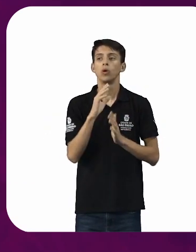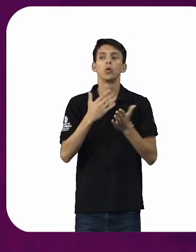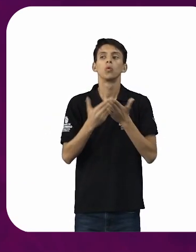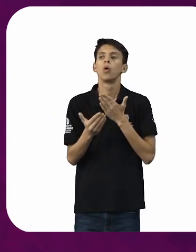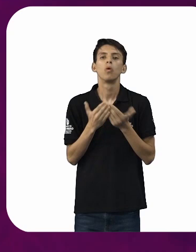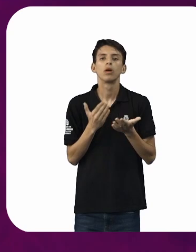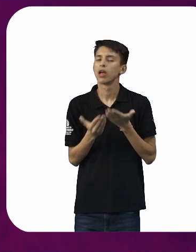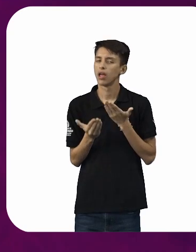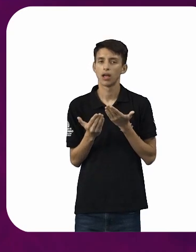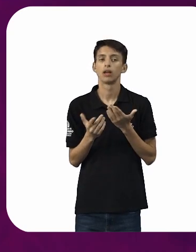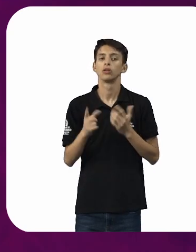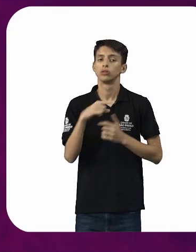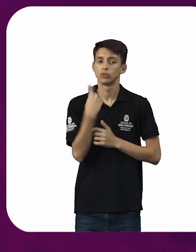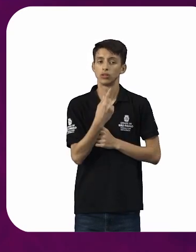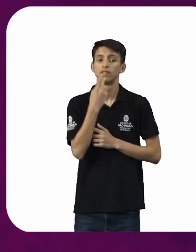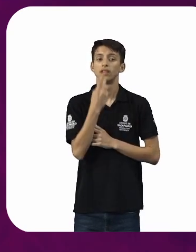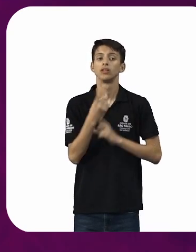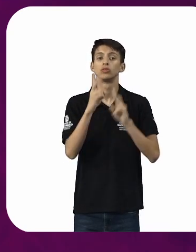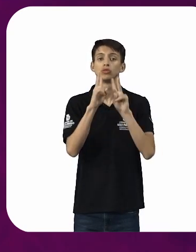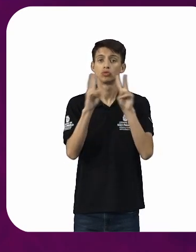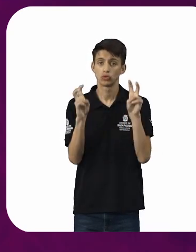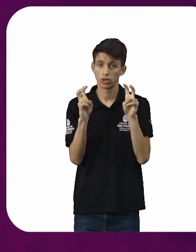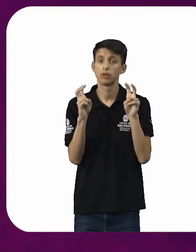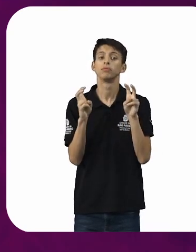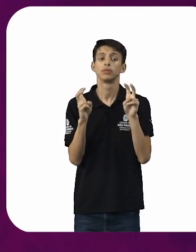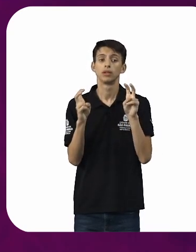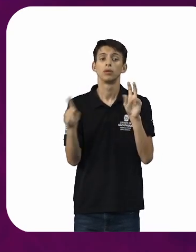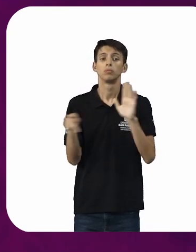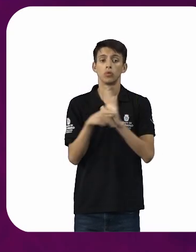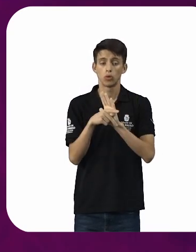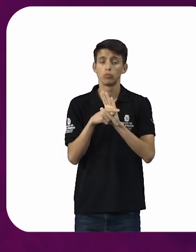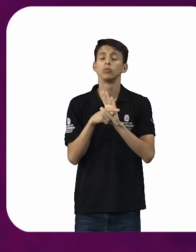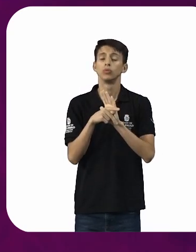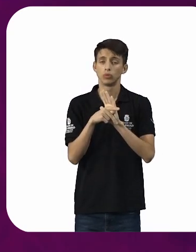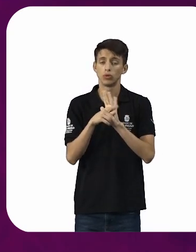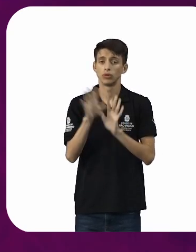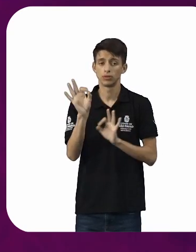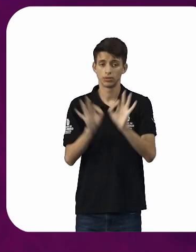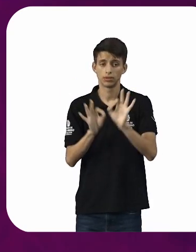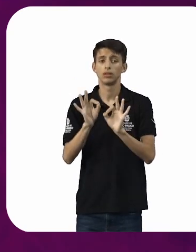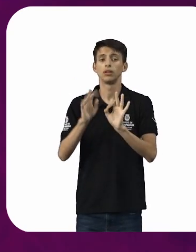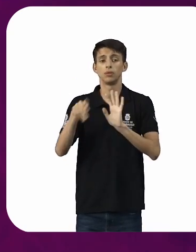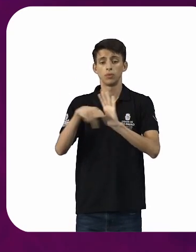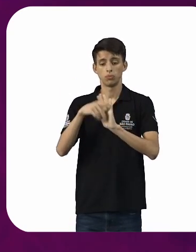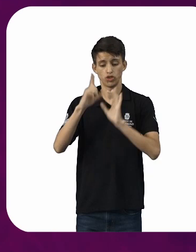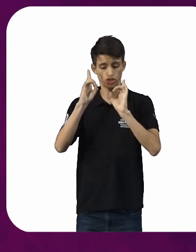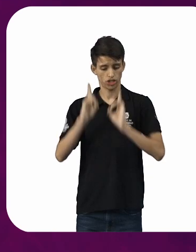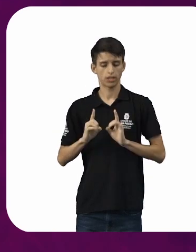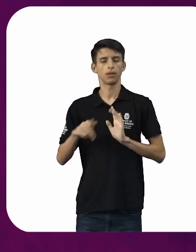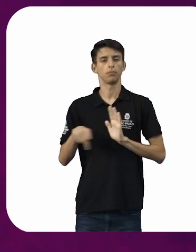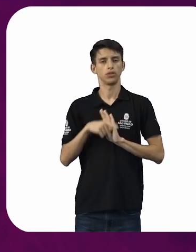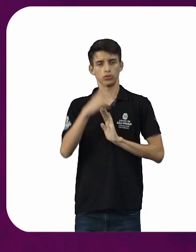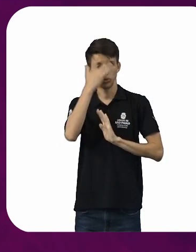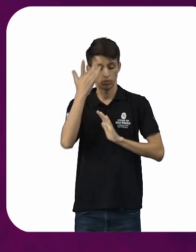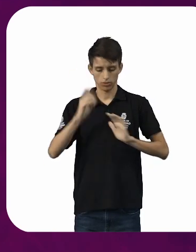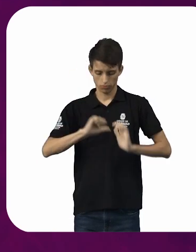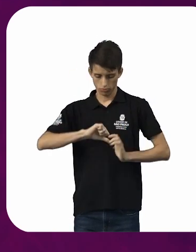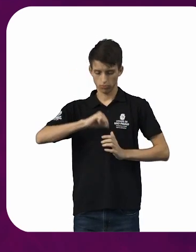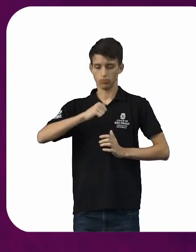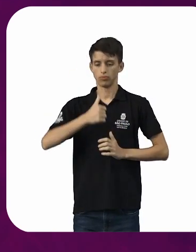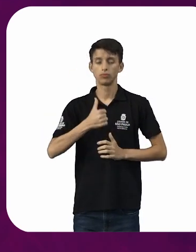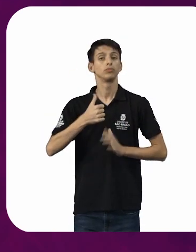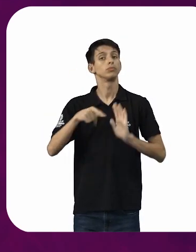ser ofendido, a gente está falando dos bens jurídicos que são tutelados, que é a dignidade da pessoa humana, a autoestima,